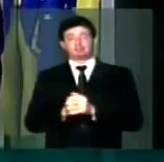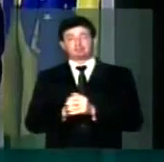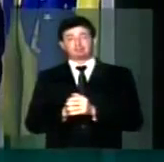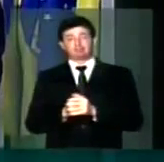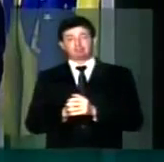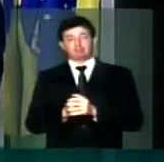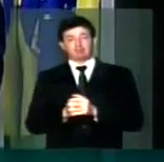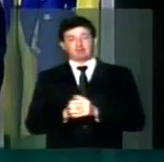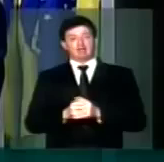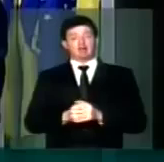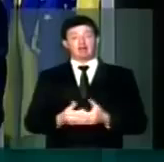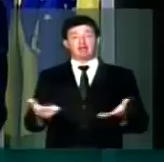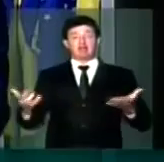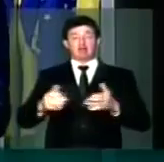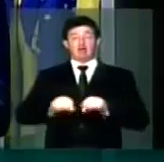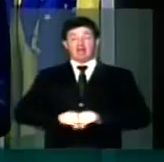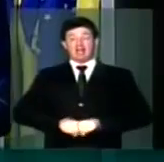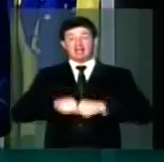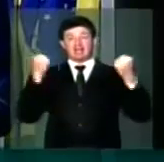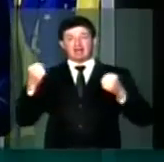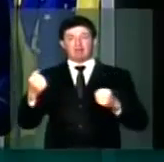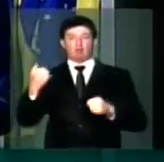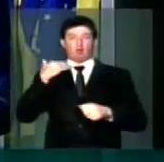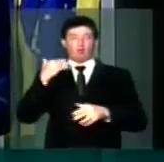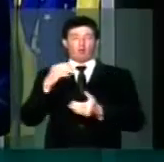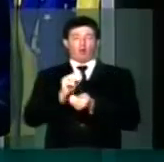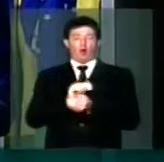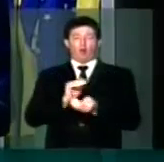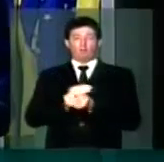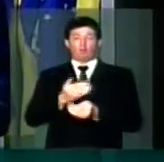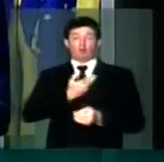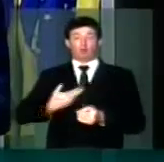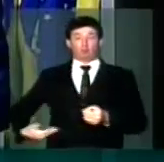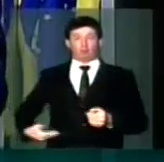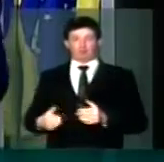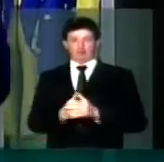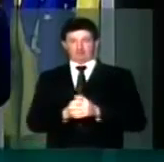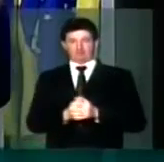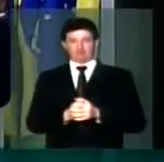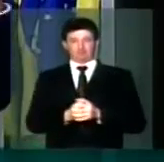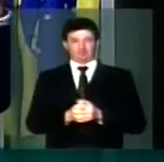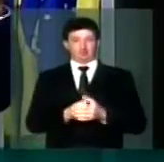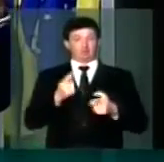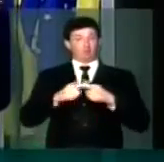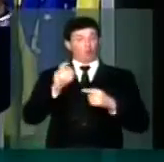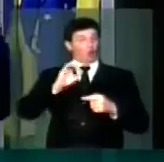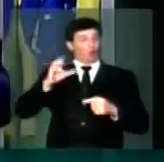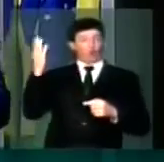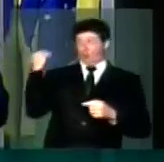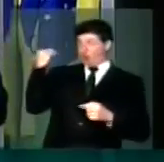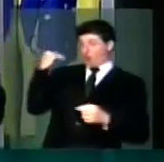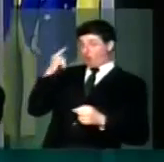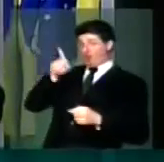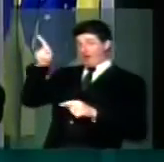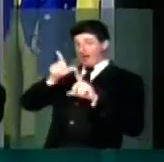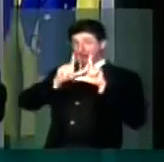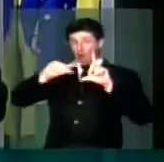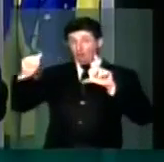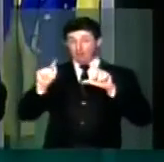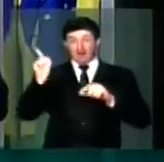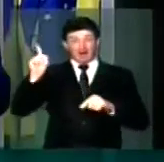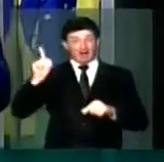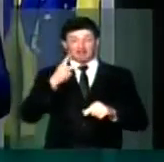décima mentira, o rombo nas contas públicas, quando dizia em outubro, lá no Palácio da